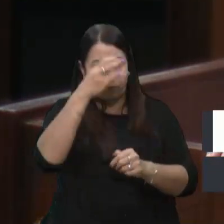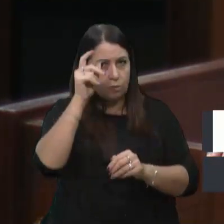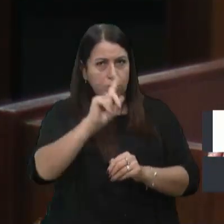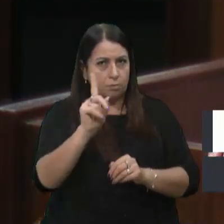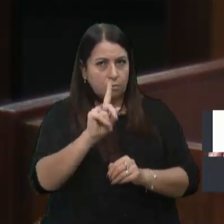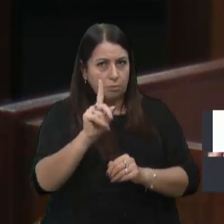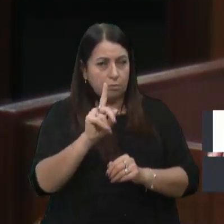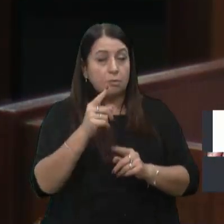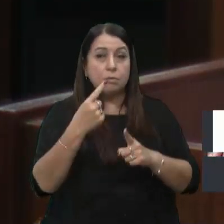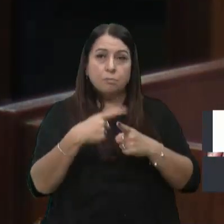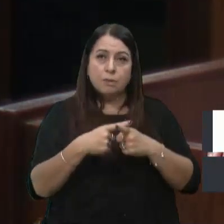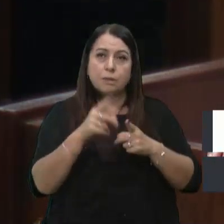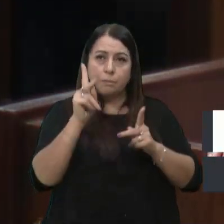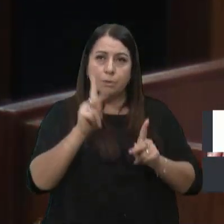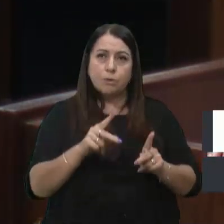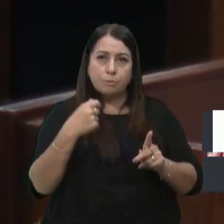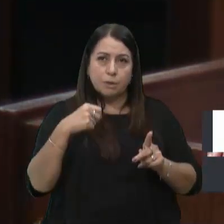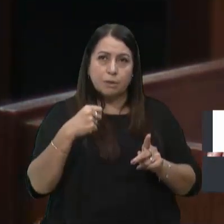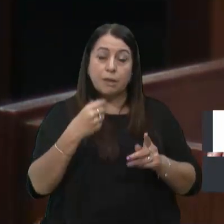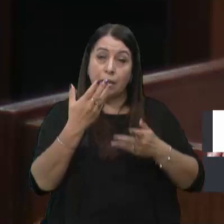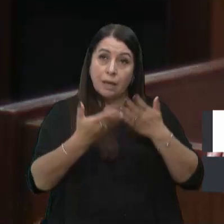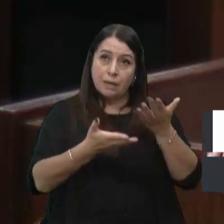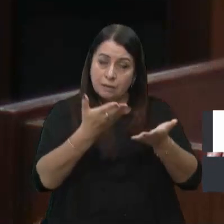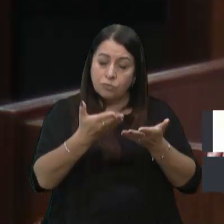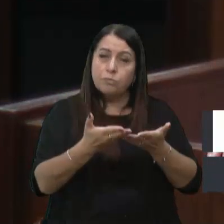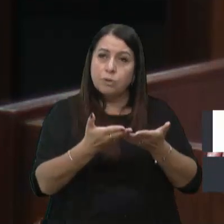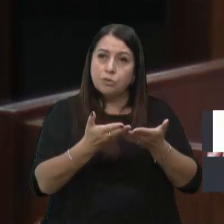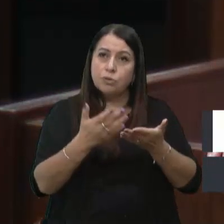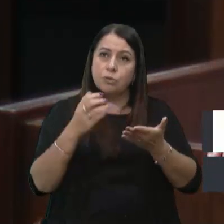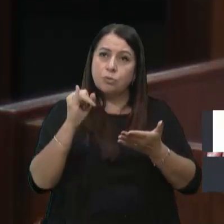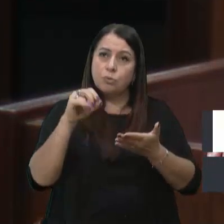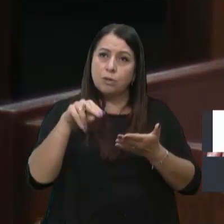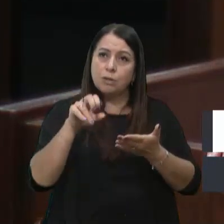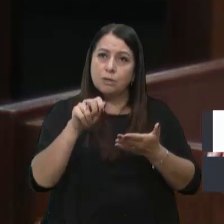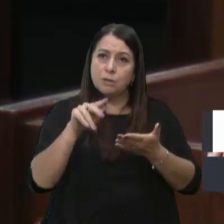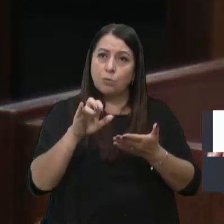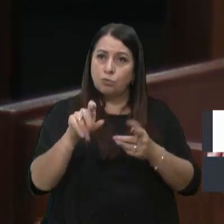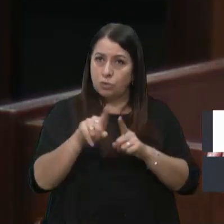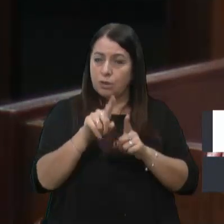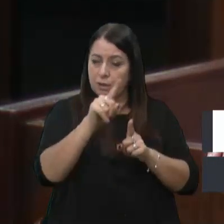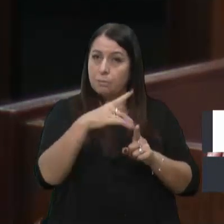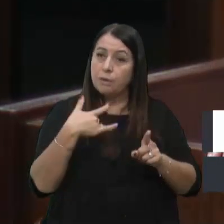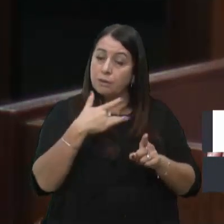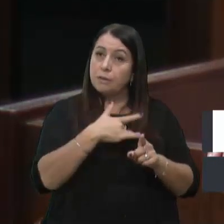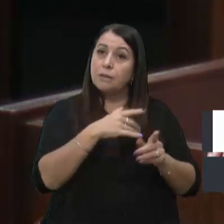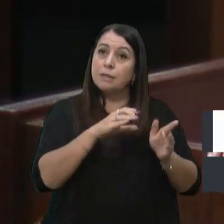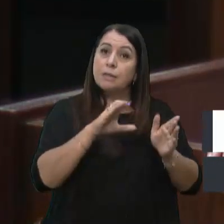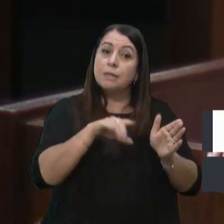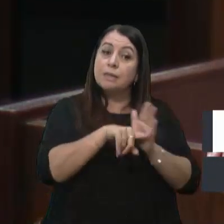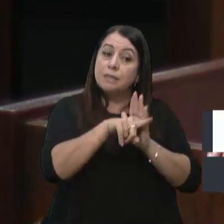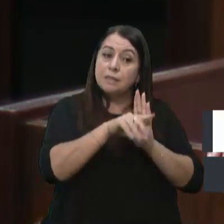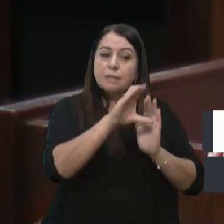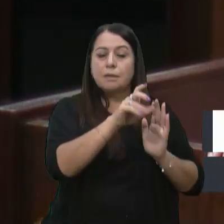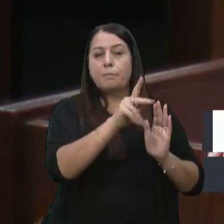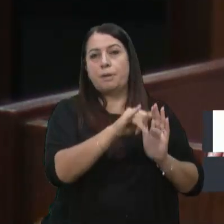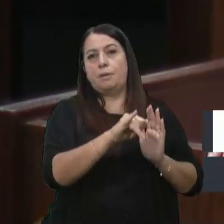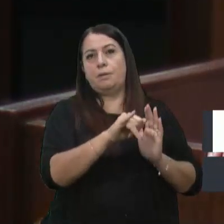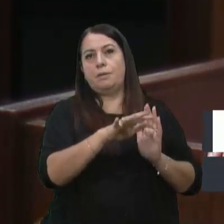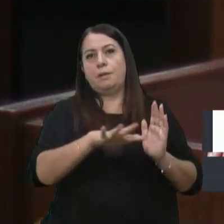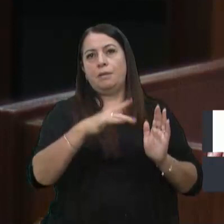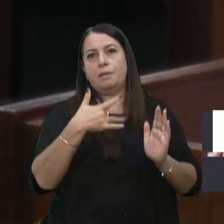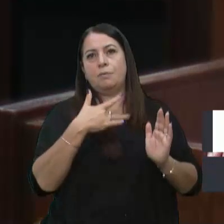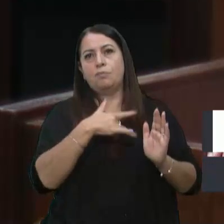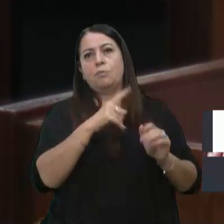mas é aquelas pessoas estão precisando de atendimento em saúde uma CPI na saúde é o momento ideal